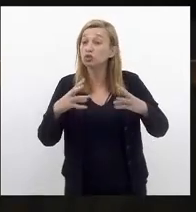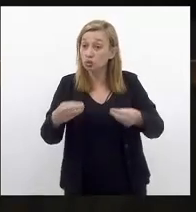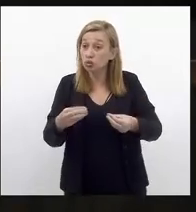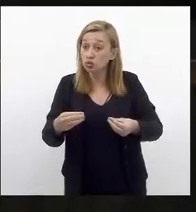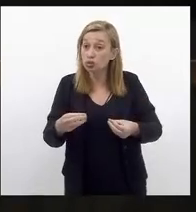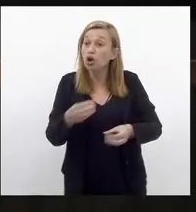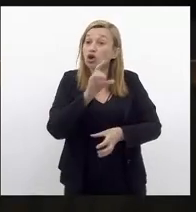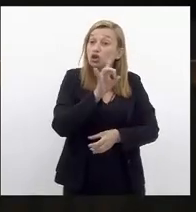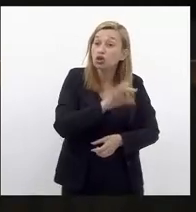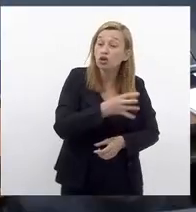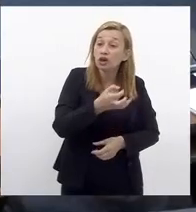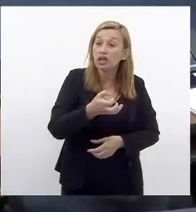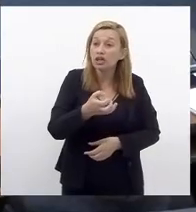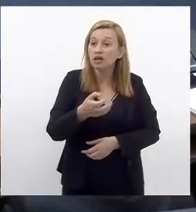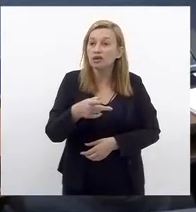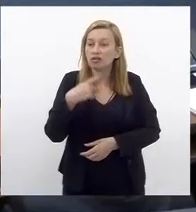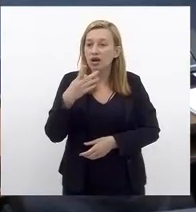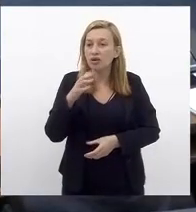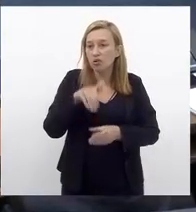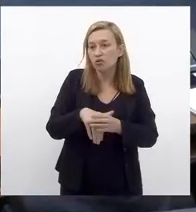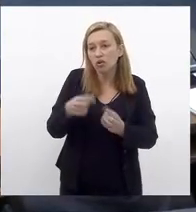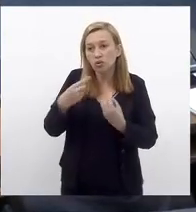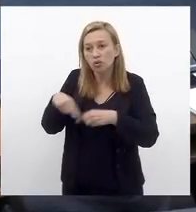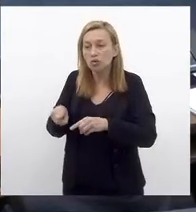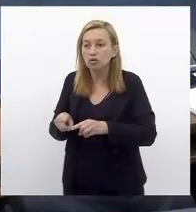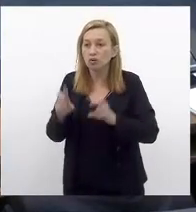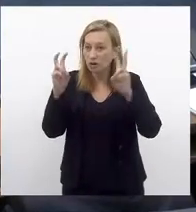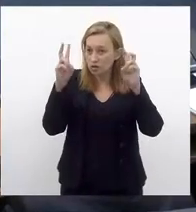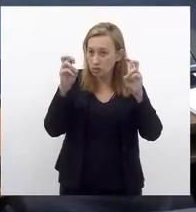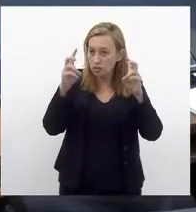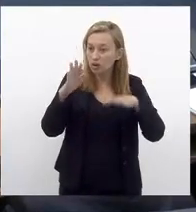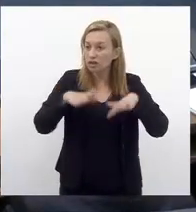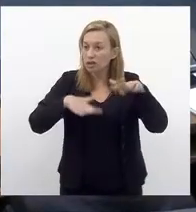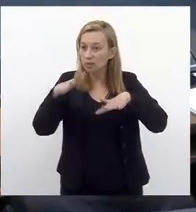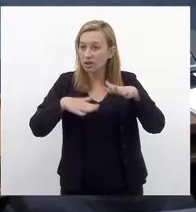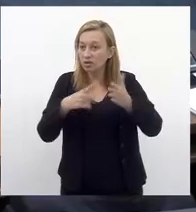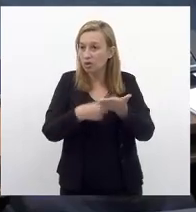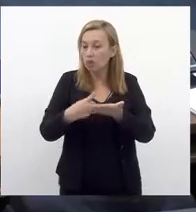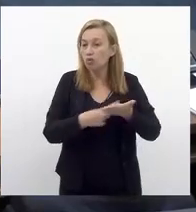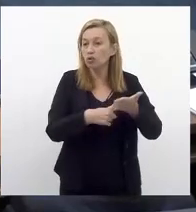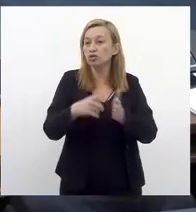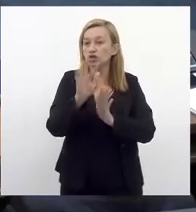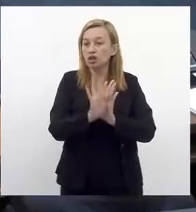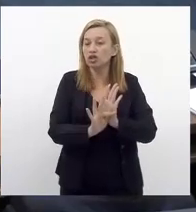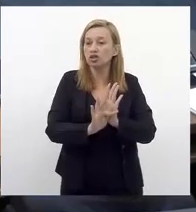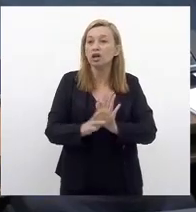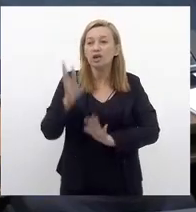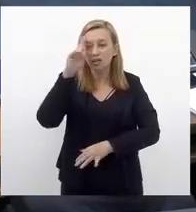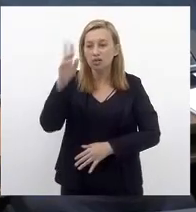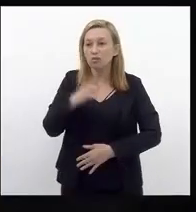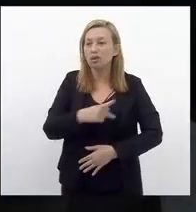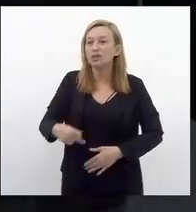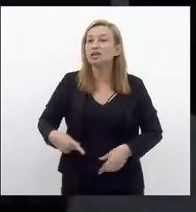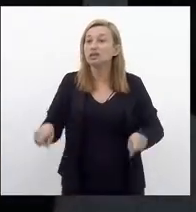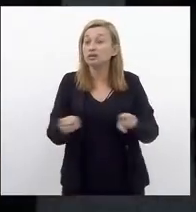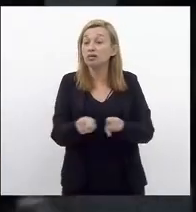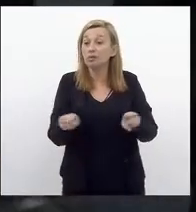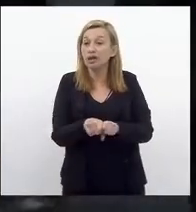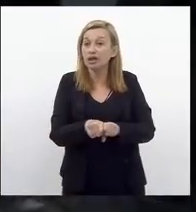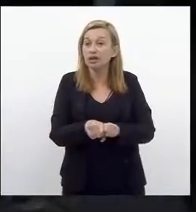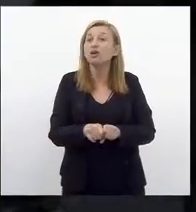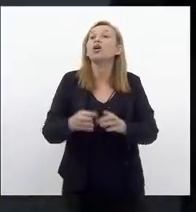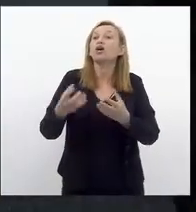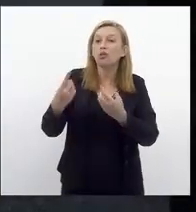mensagens tenha só de querer deixar consignado o meu voto contrário à matéria independentemente da cor de texto o senhor presidente também